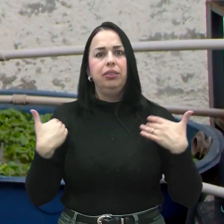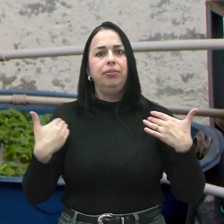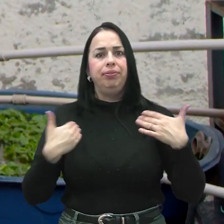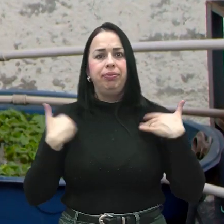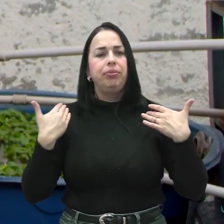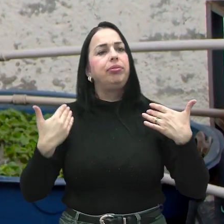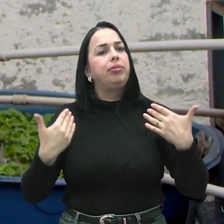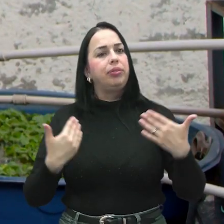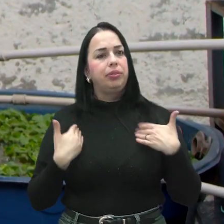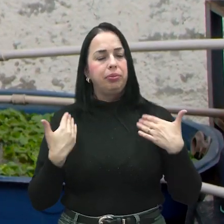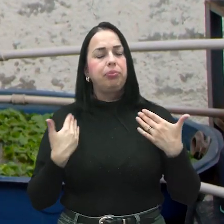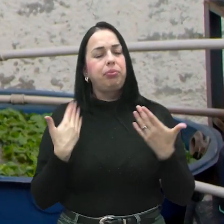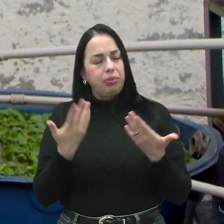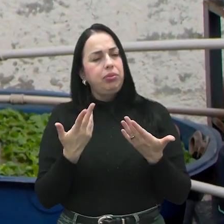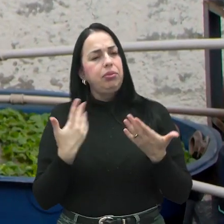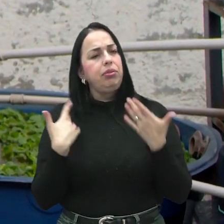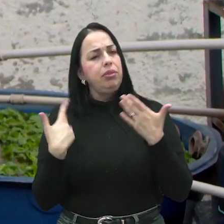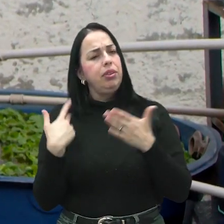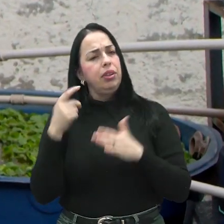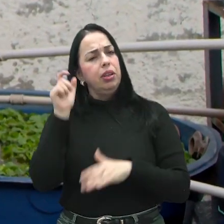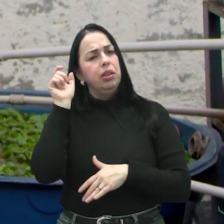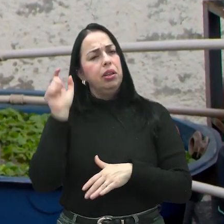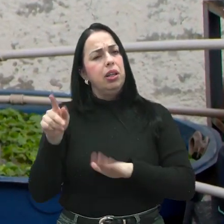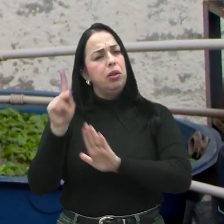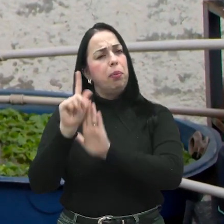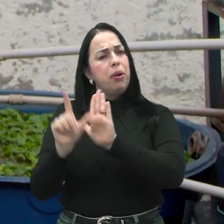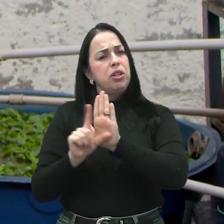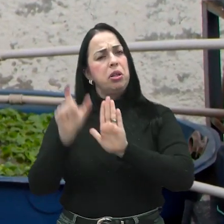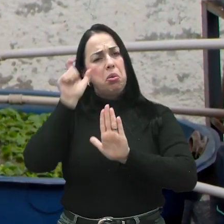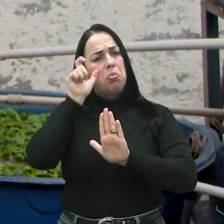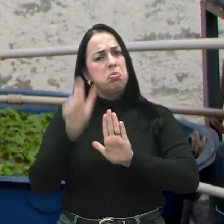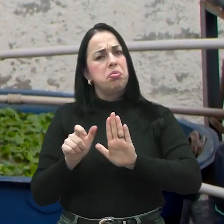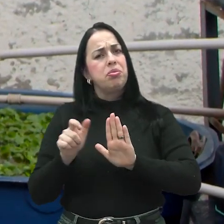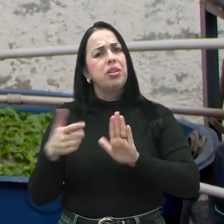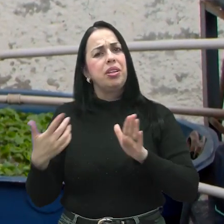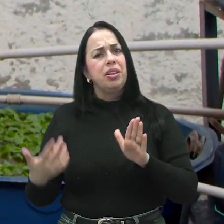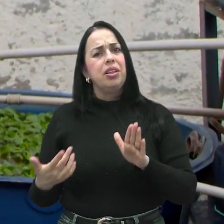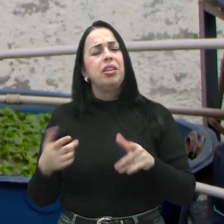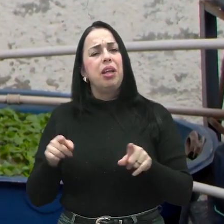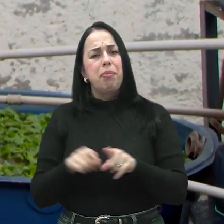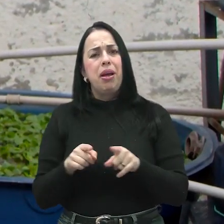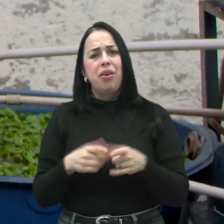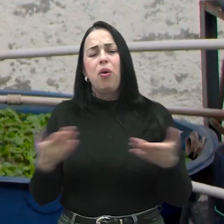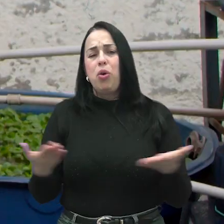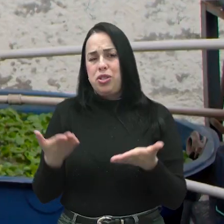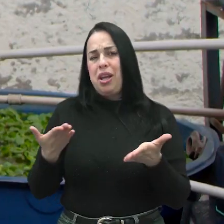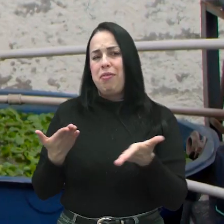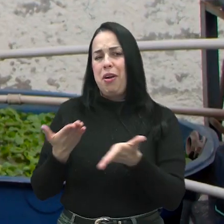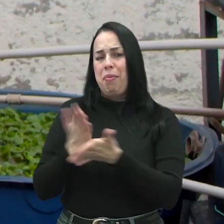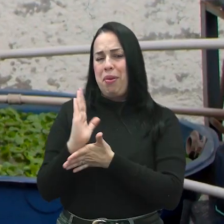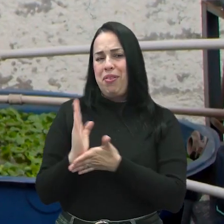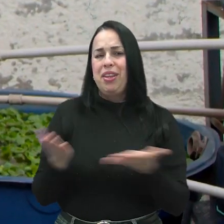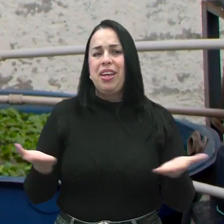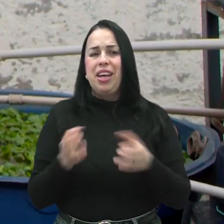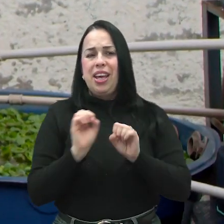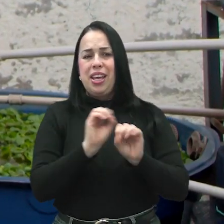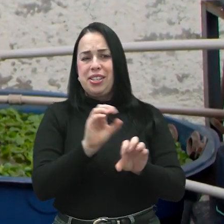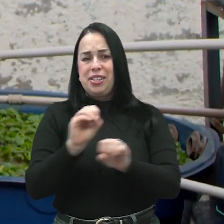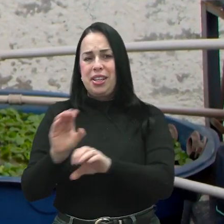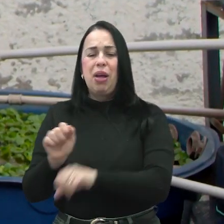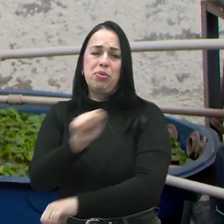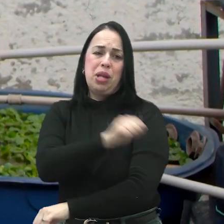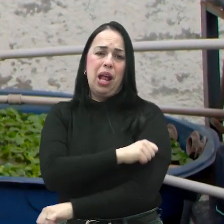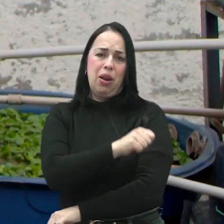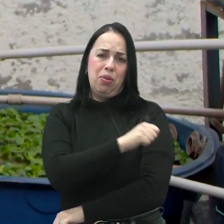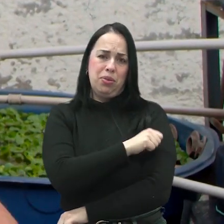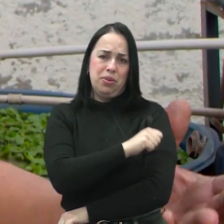feliz de ver esse interesse e dar nesse resultado, né? De estar aprovado hoje na Câmara e poder levar